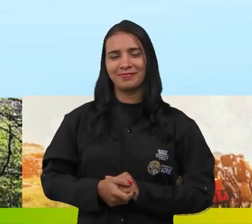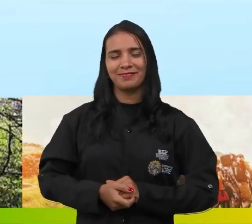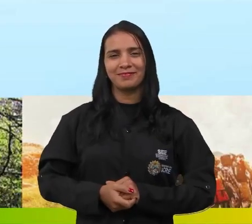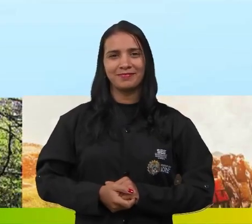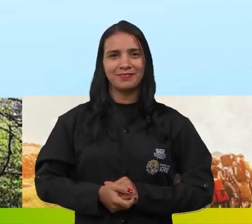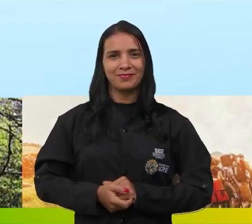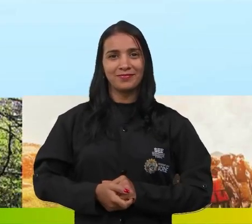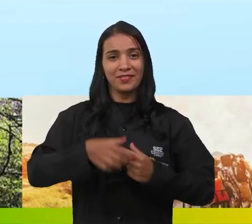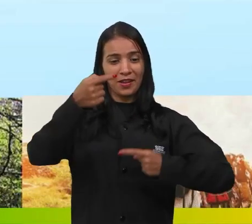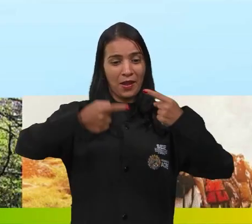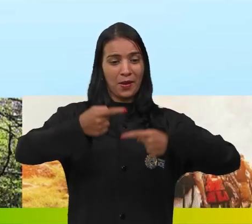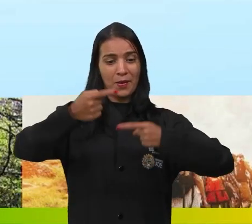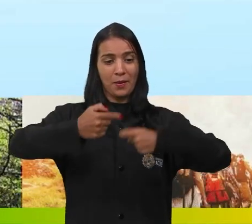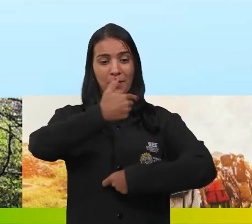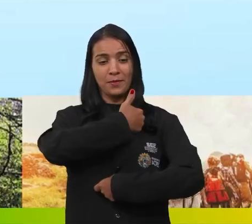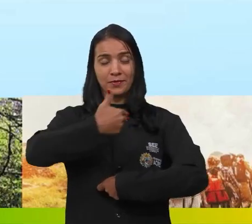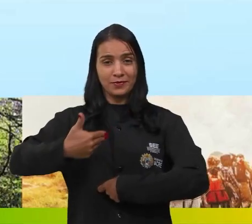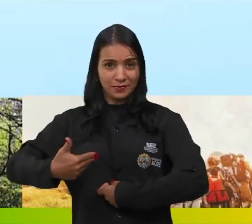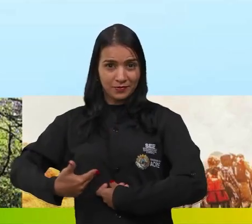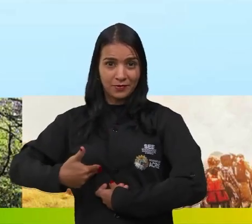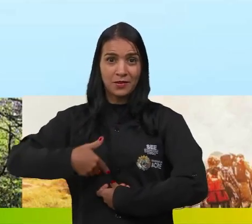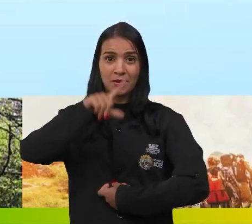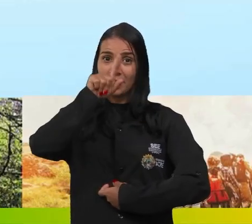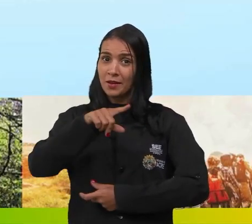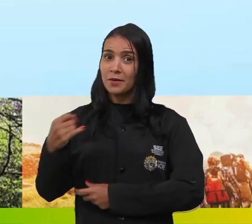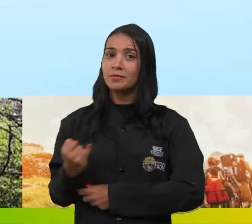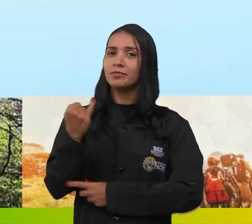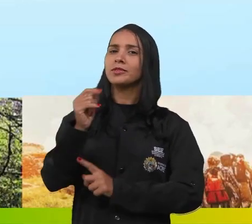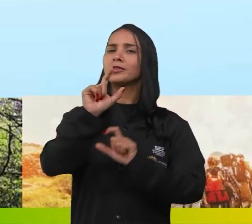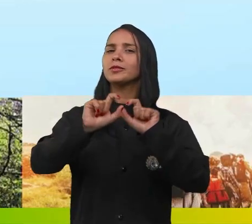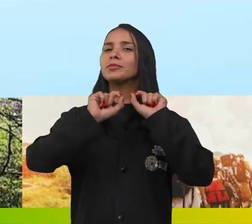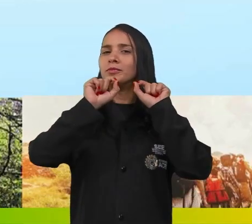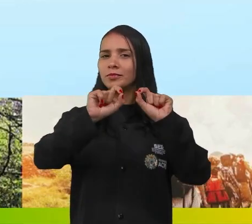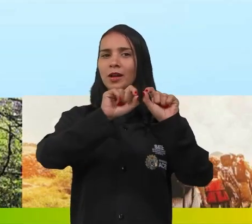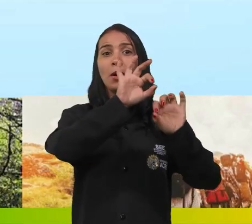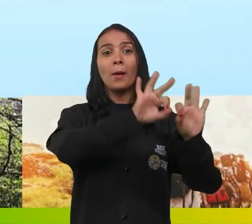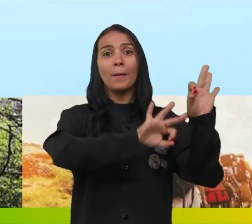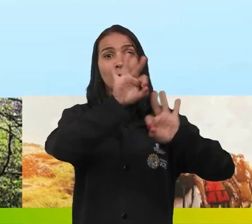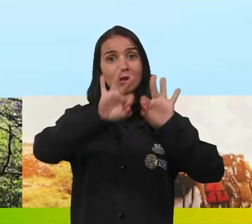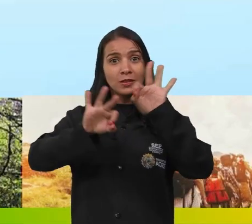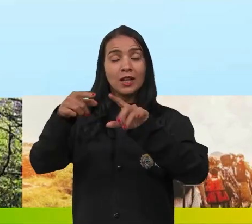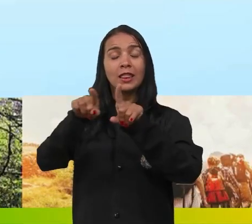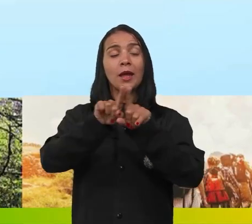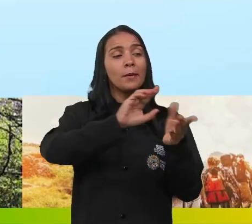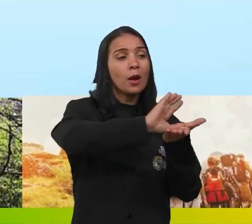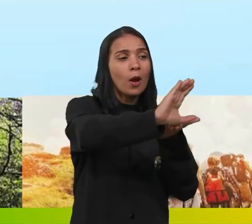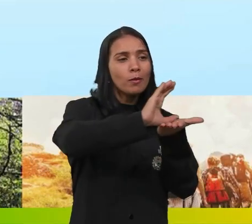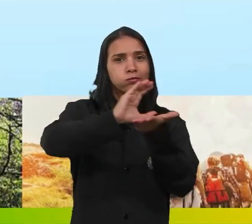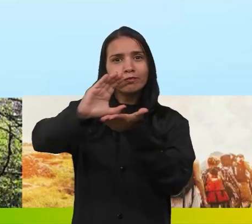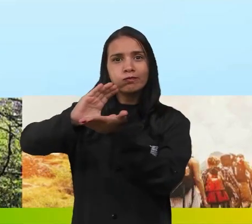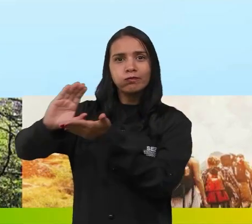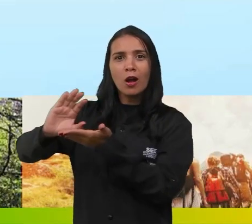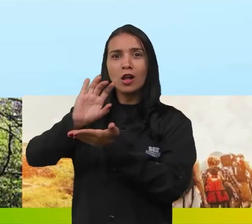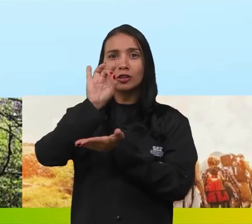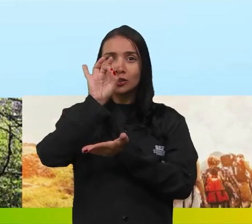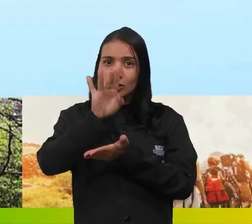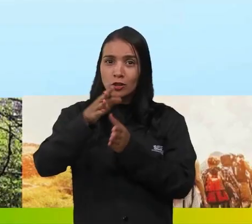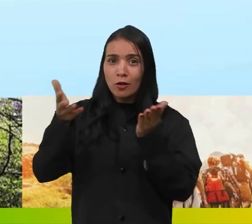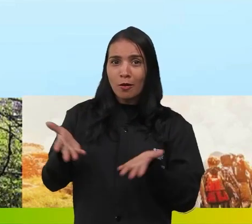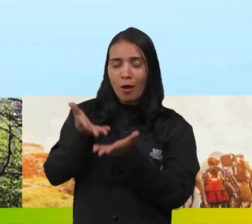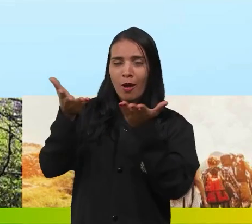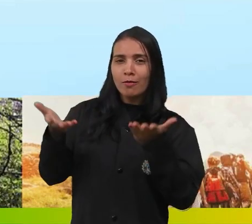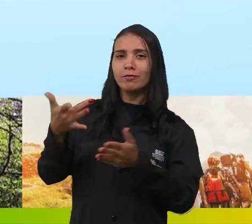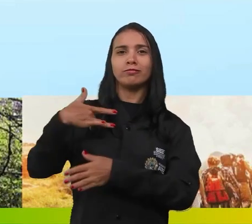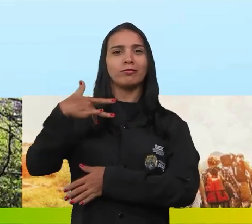As políticas públicas são essenciais para organizar e alocar recursos que promovem não só a saúde, mas